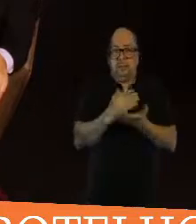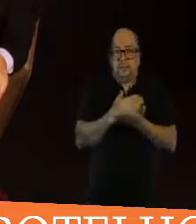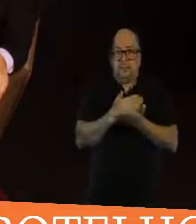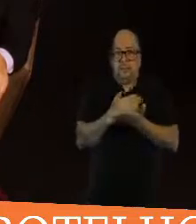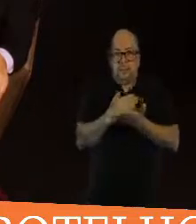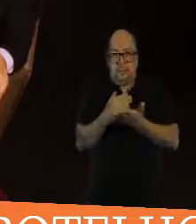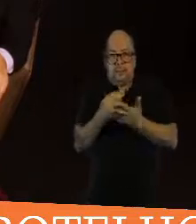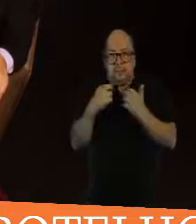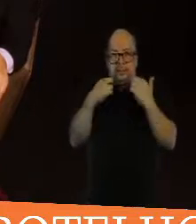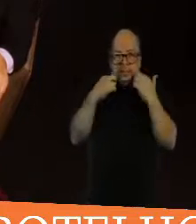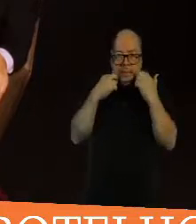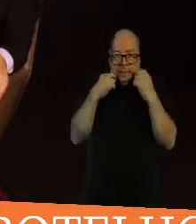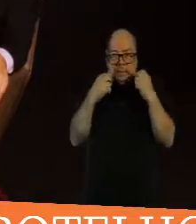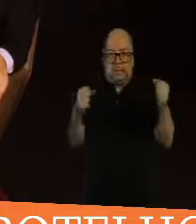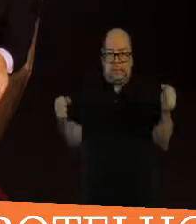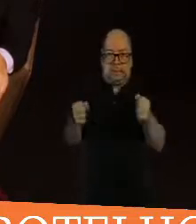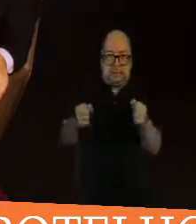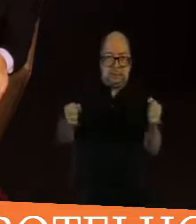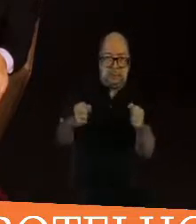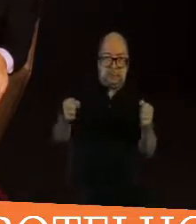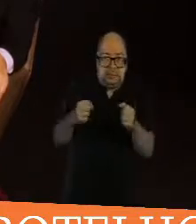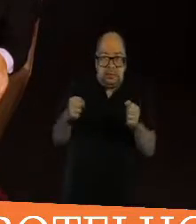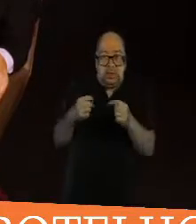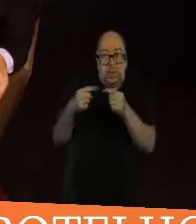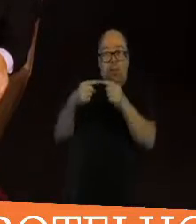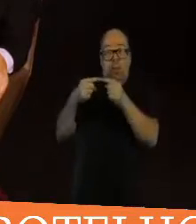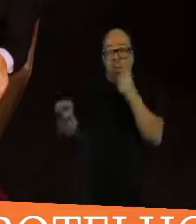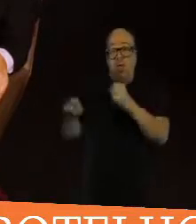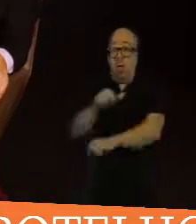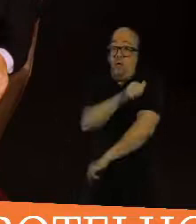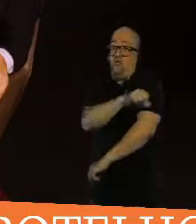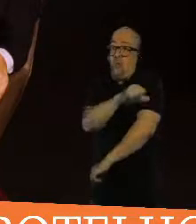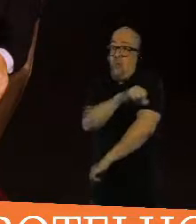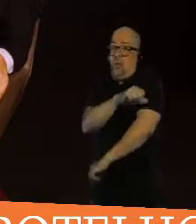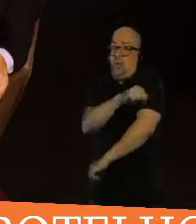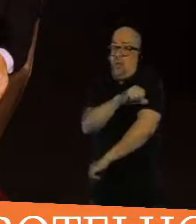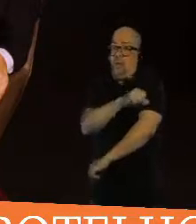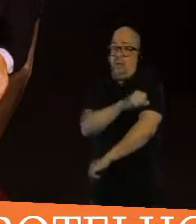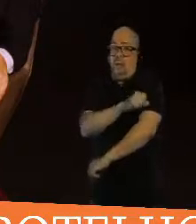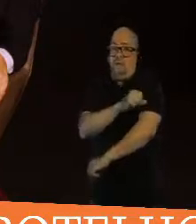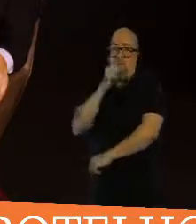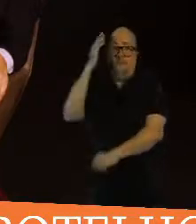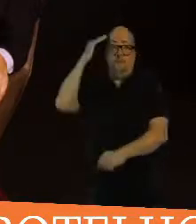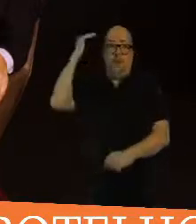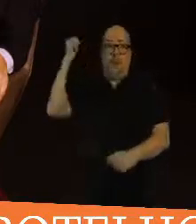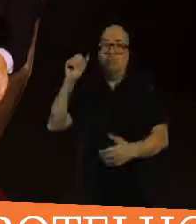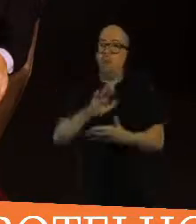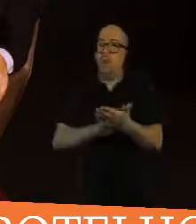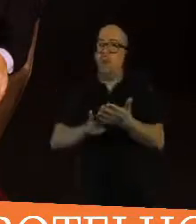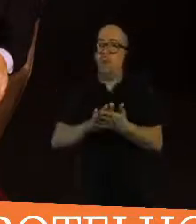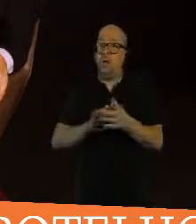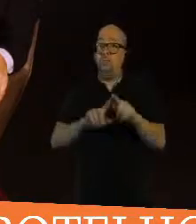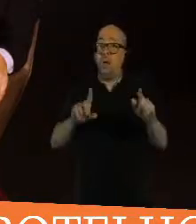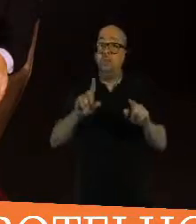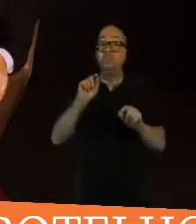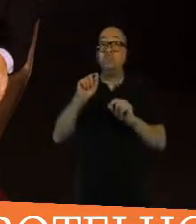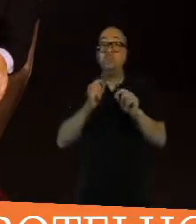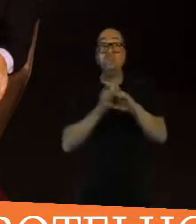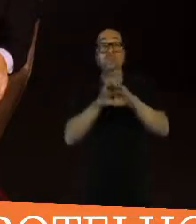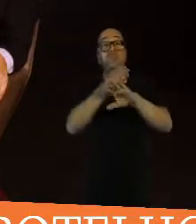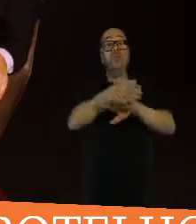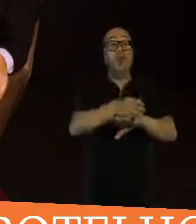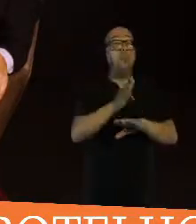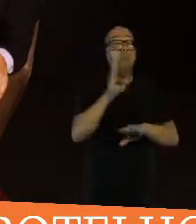da música, a moda carioca, né, ele não conseguiu tanto sucesso. E só depois que ele